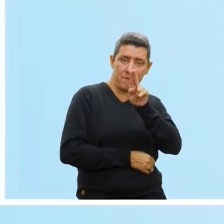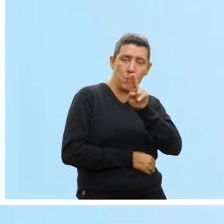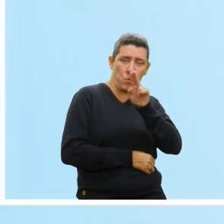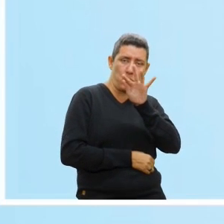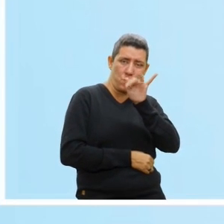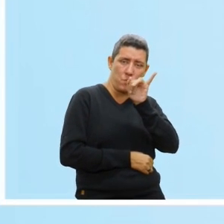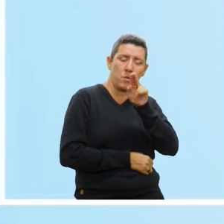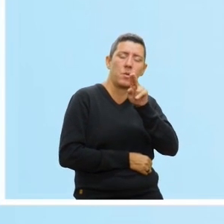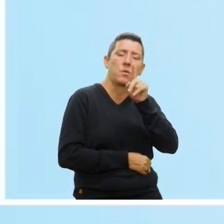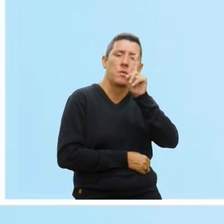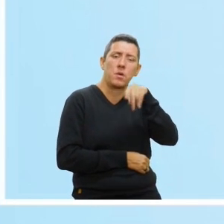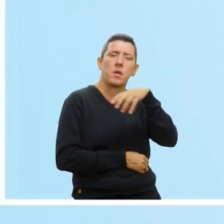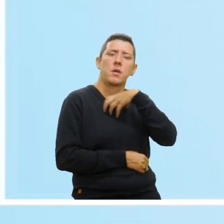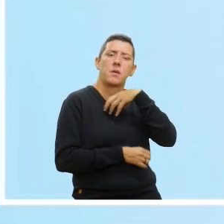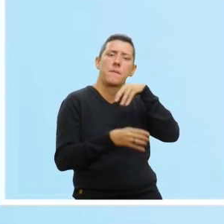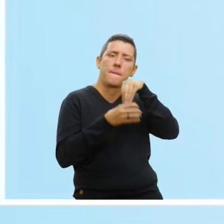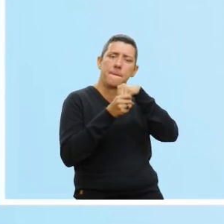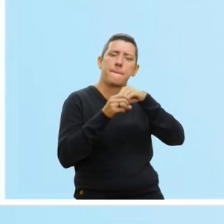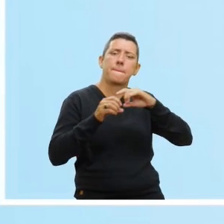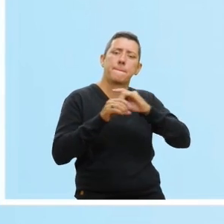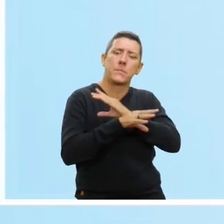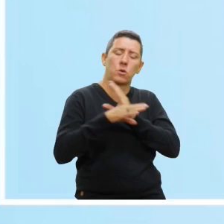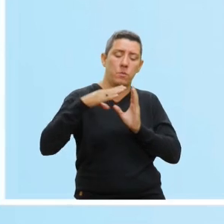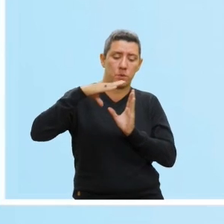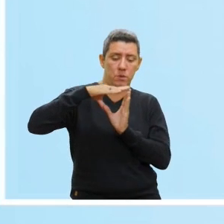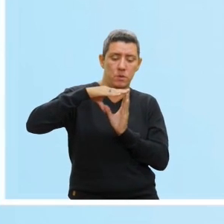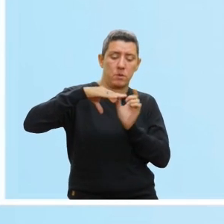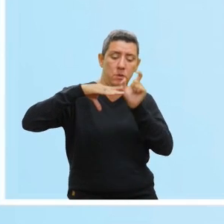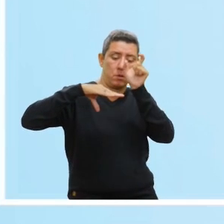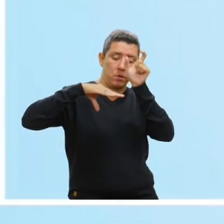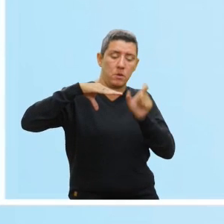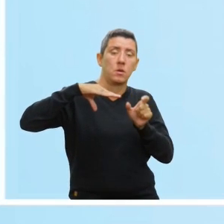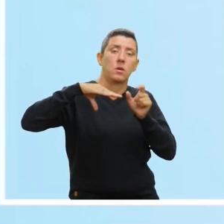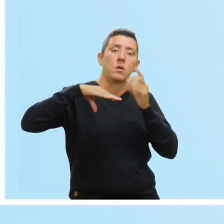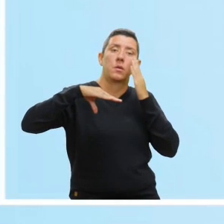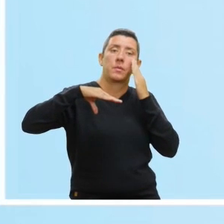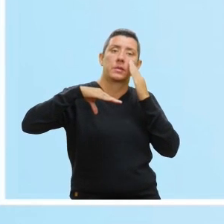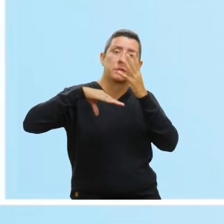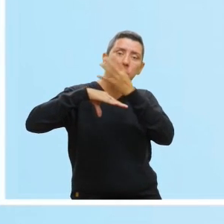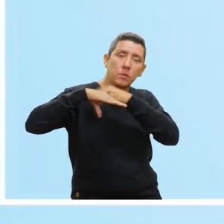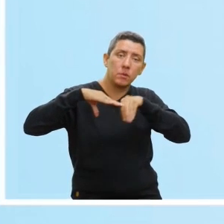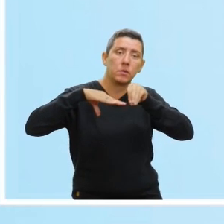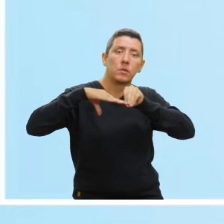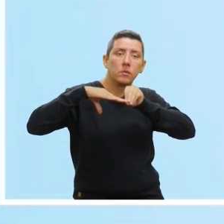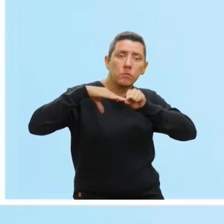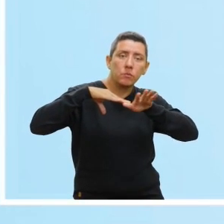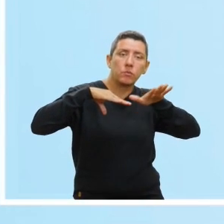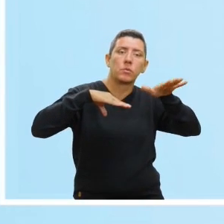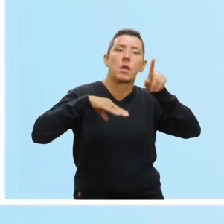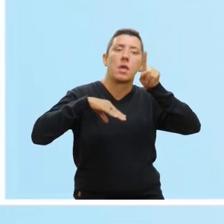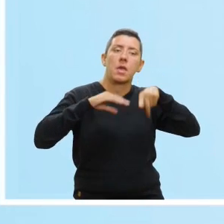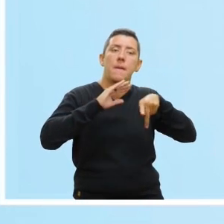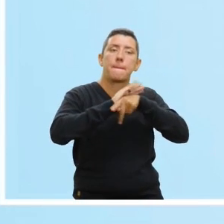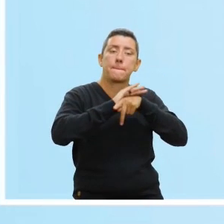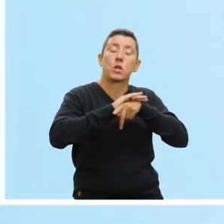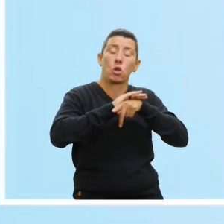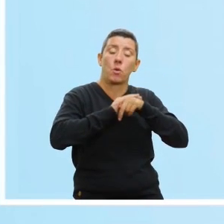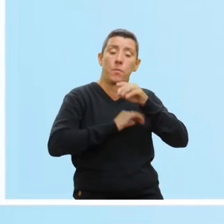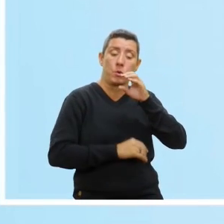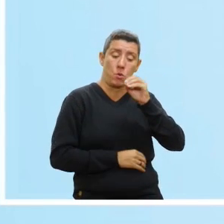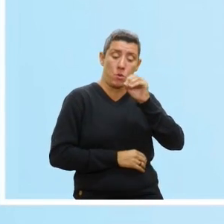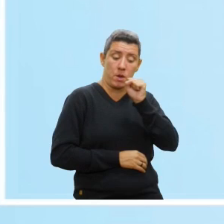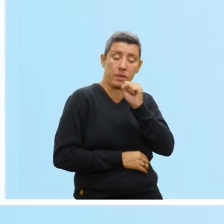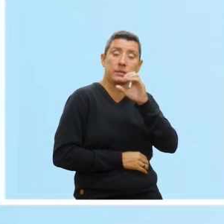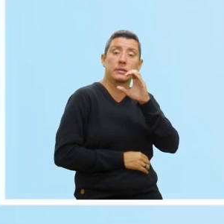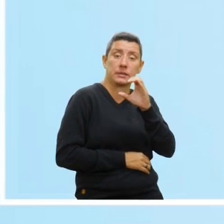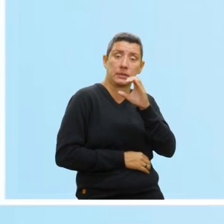multiplexadora, né? Mas no caso o que ela multiplexa é o canal de supervisão, o canal OSC com o sinal composto